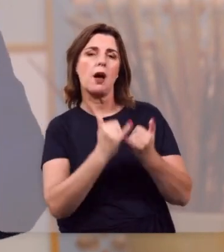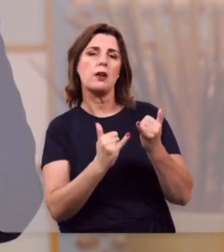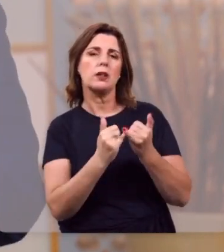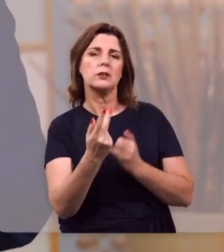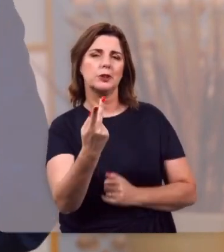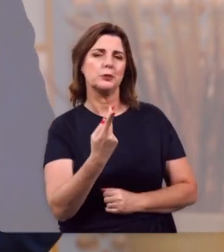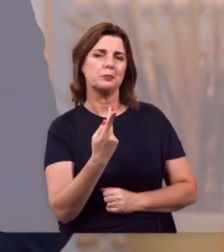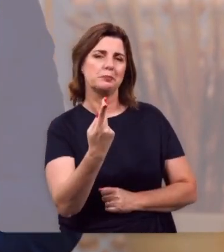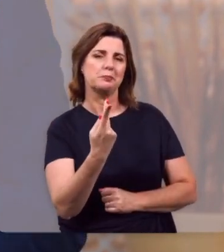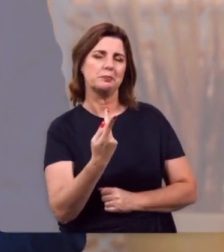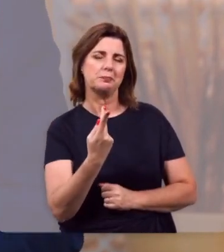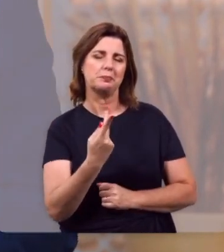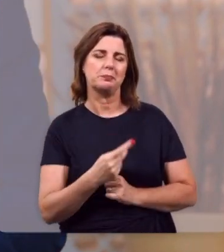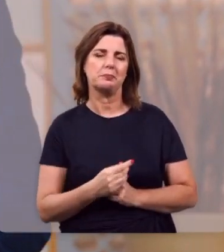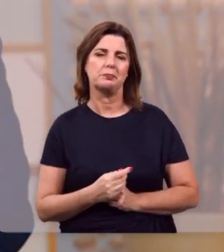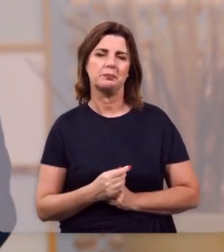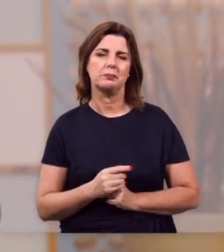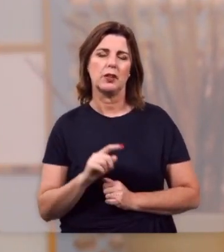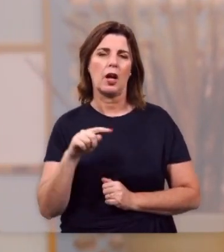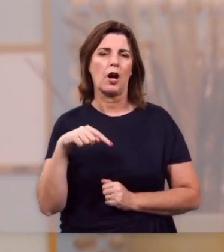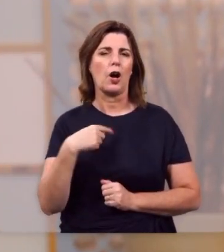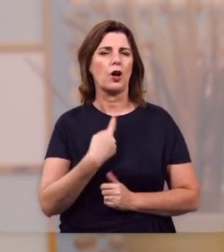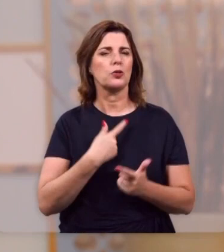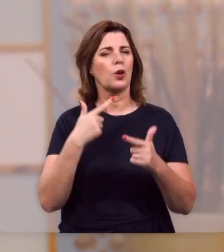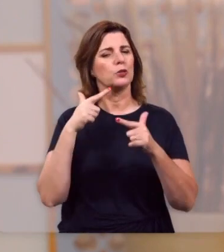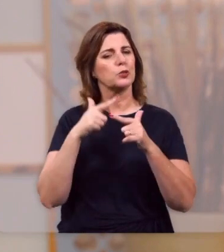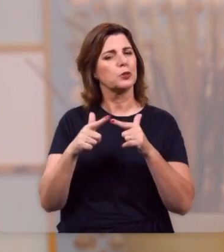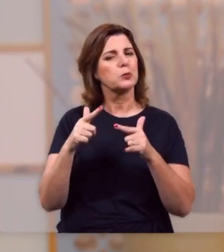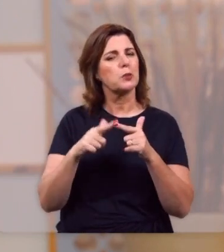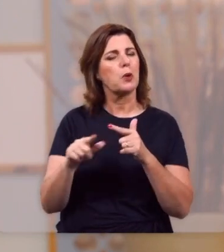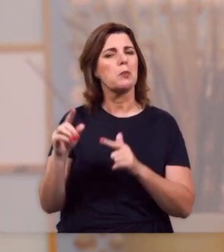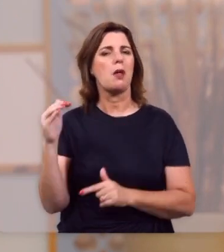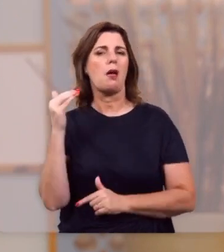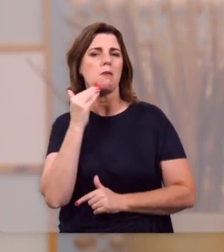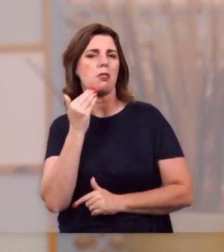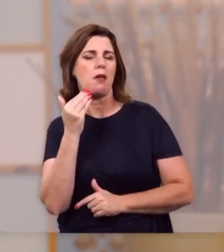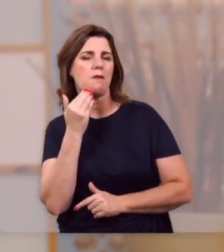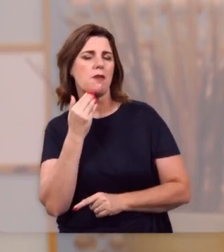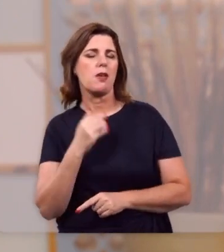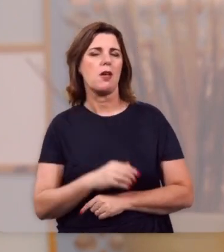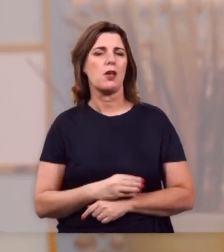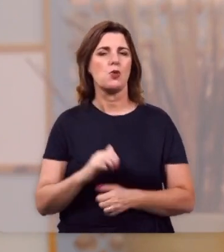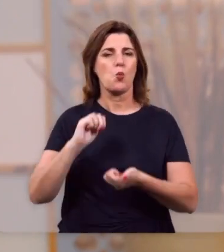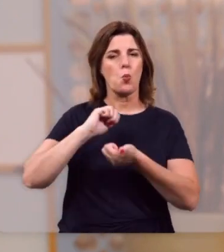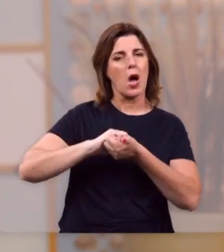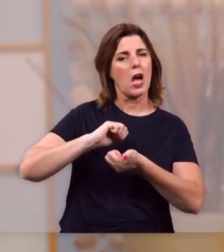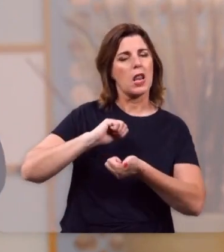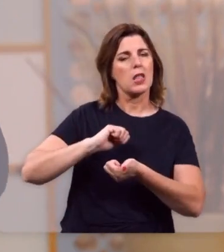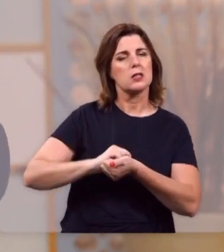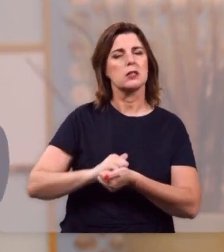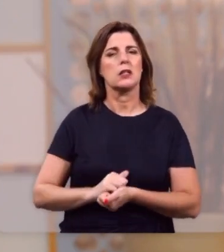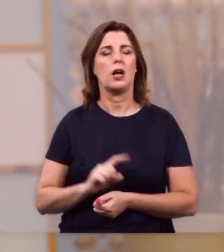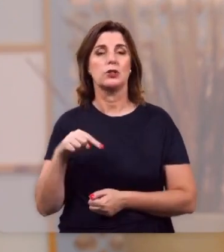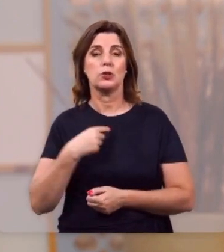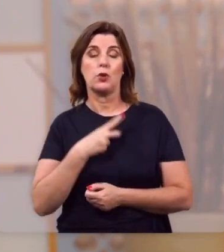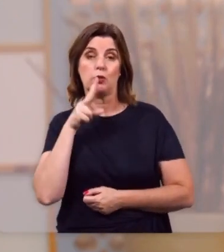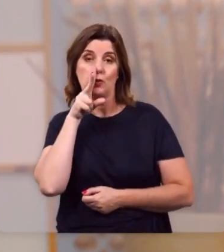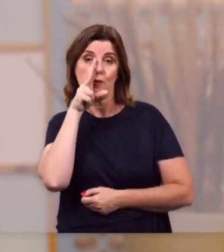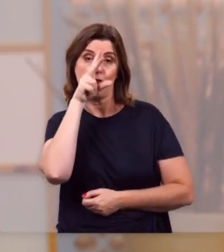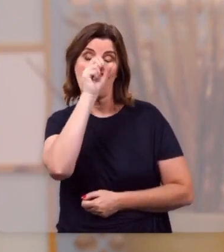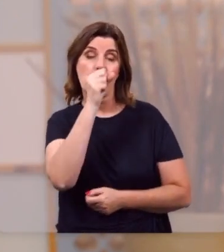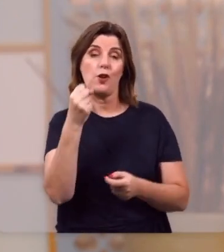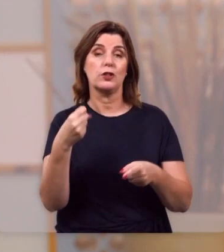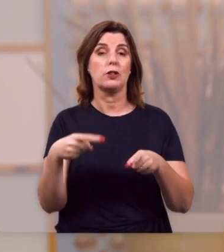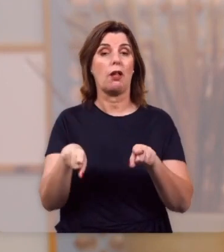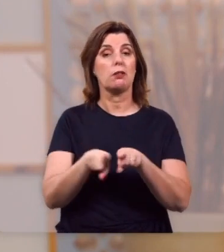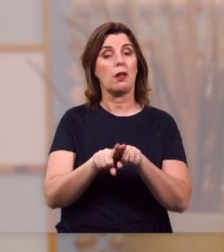você e comigo, com as nossas virtudes e defeitos, com os nossos pontos